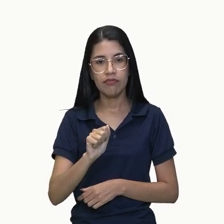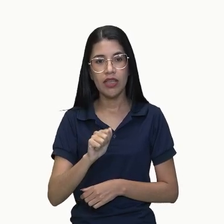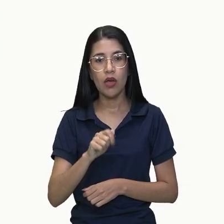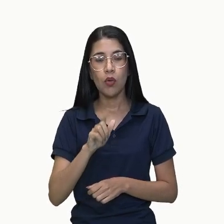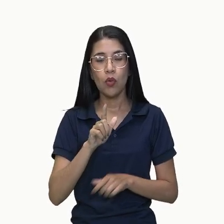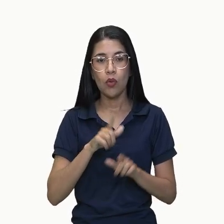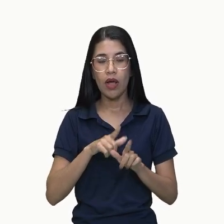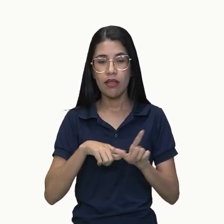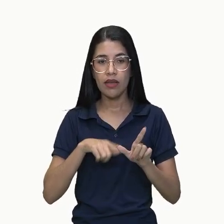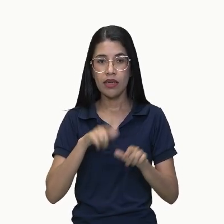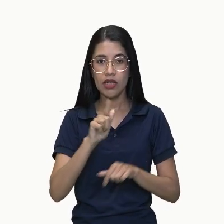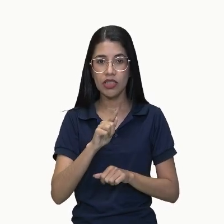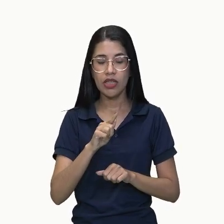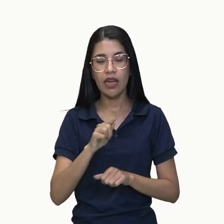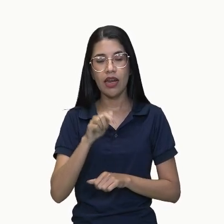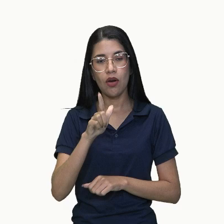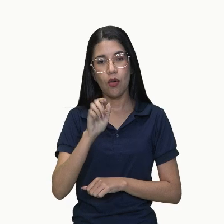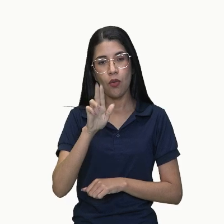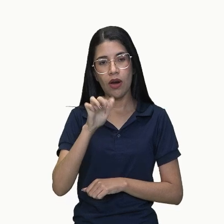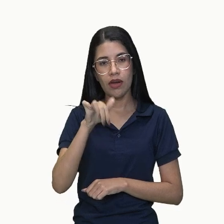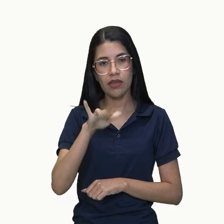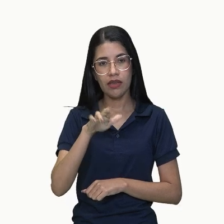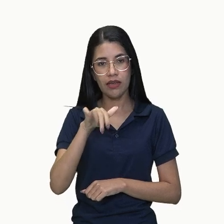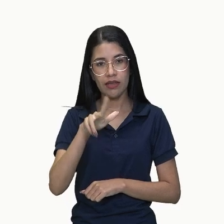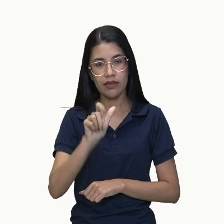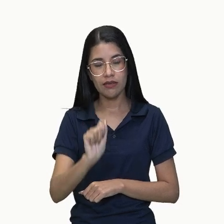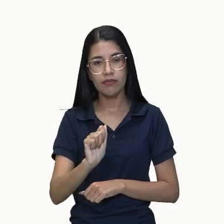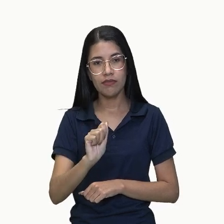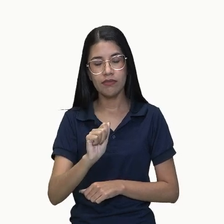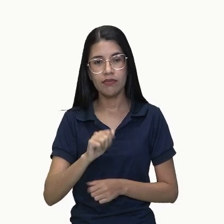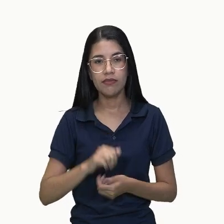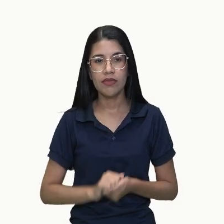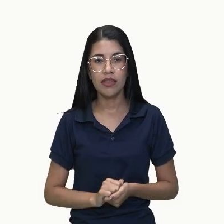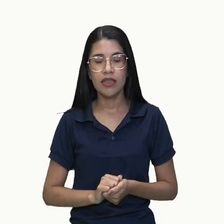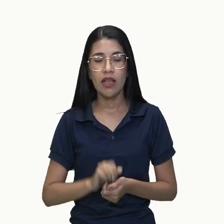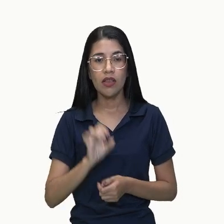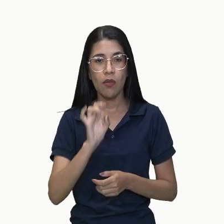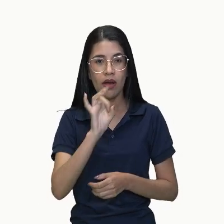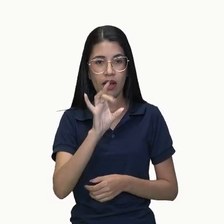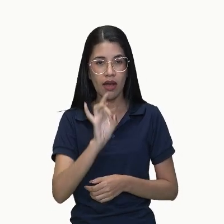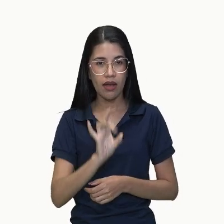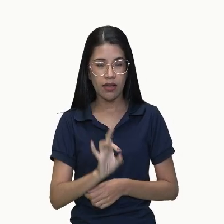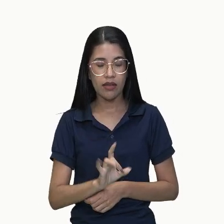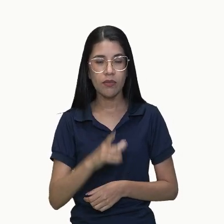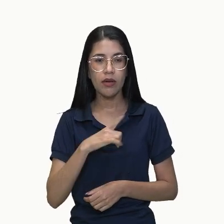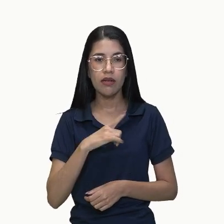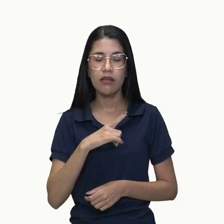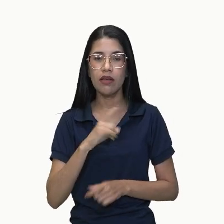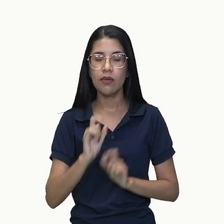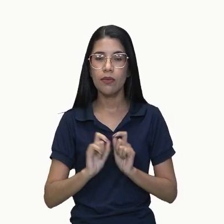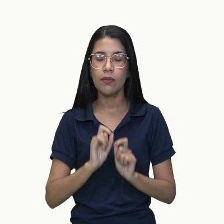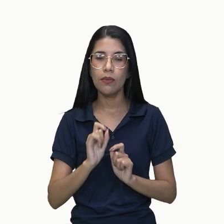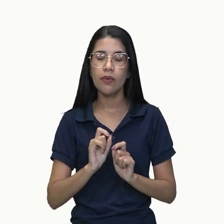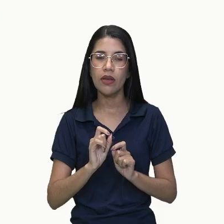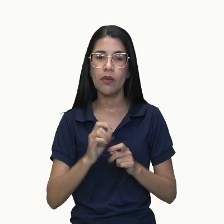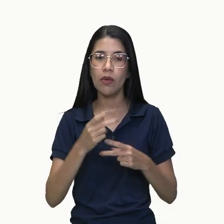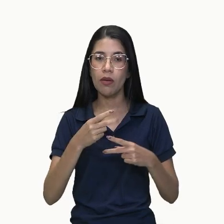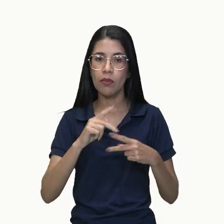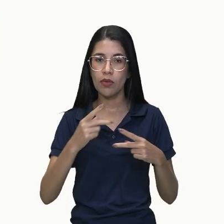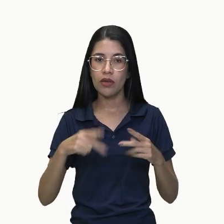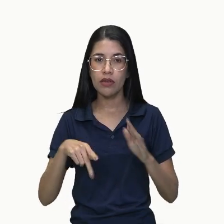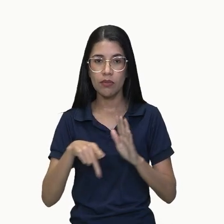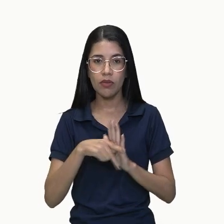guanina, citosina, tá? Então, cada uma aqui, ela vai ter aí a